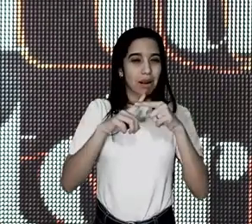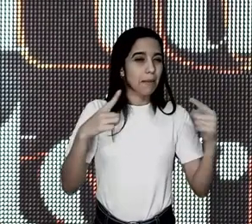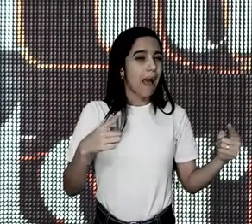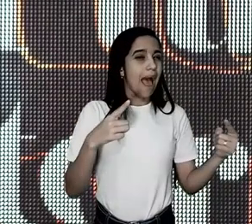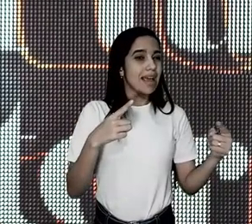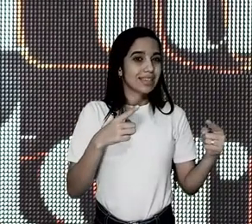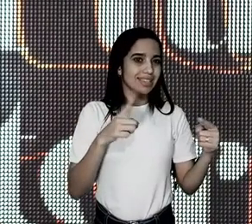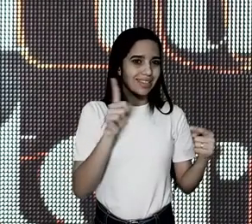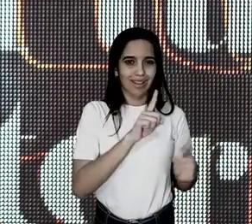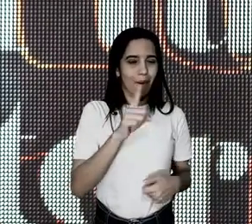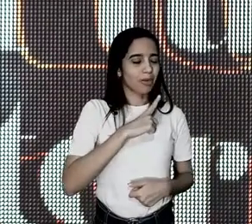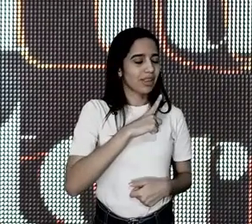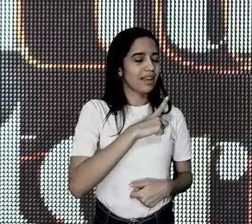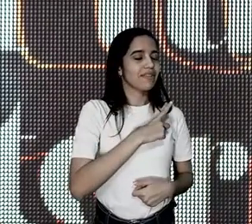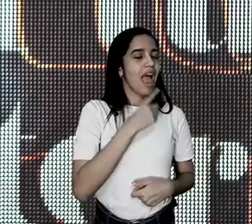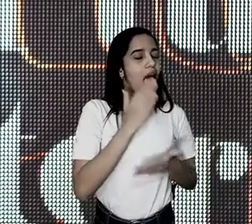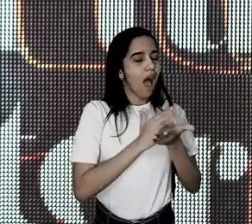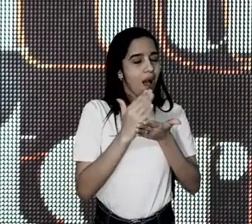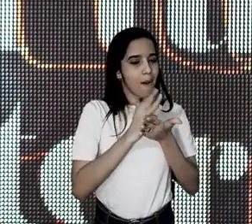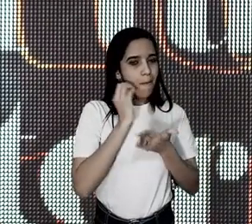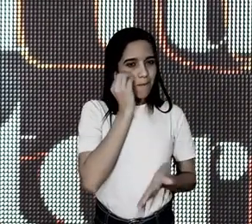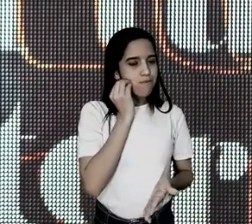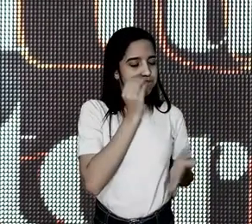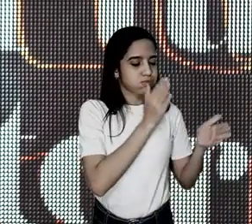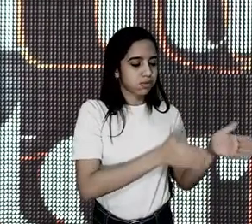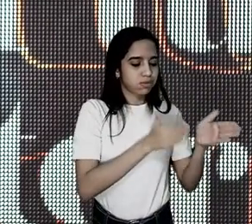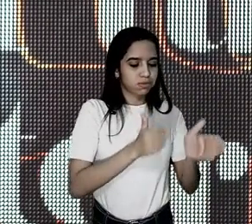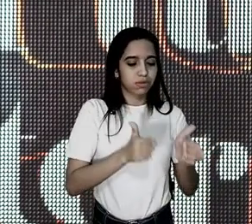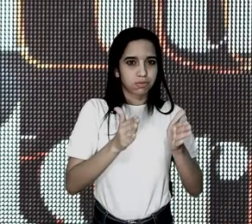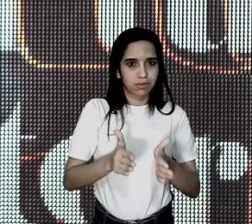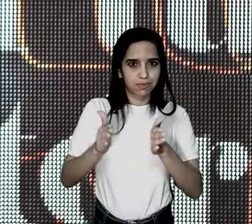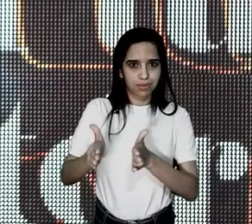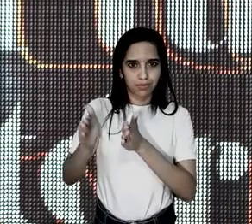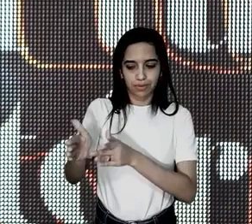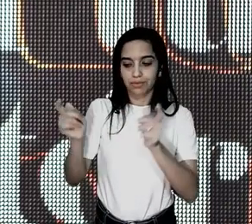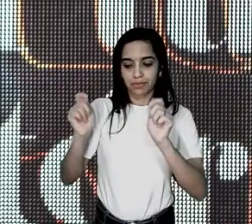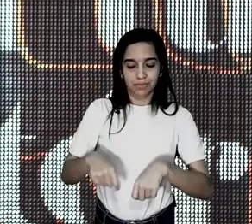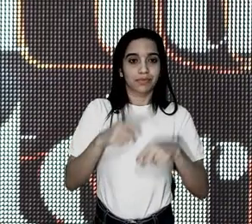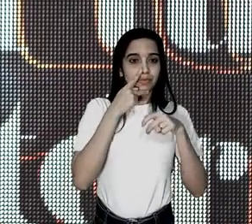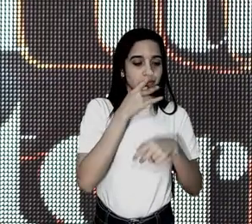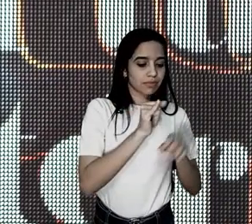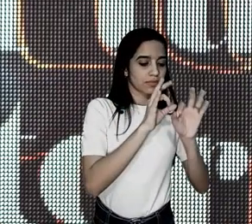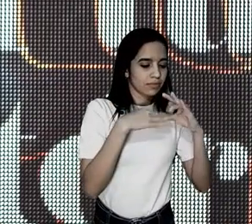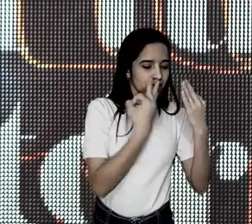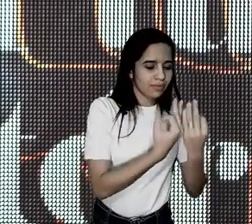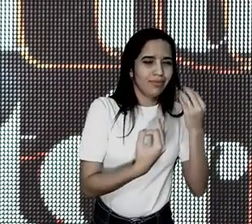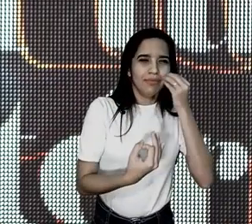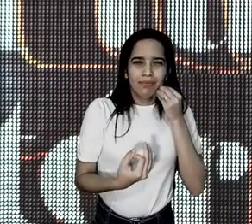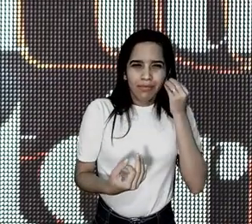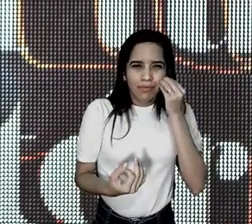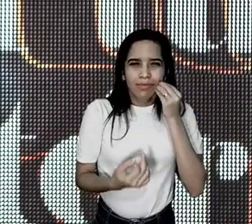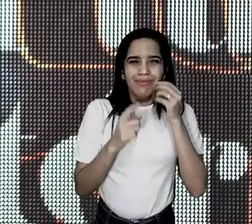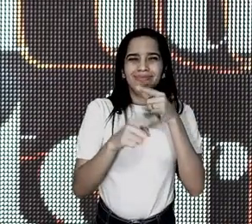alguns princípios e alguns processos que Deus permitiu que esse pai passasse, que essa família experimentasse,